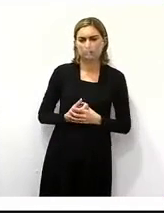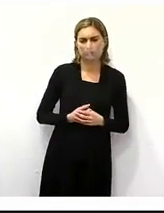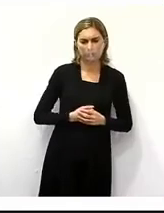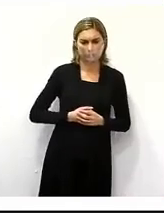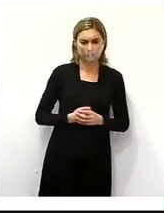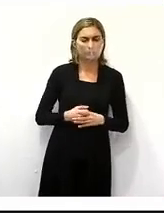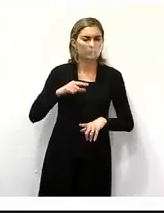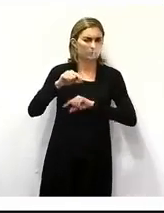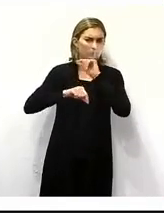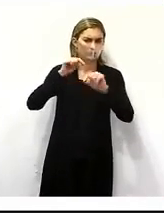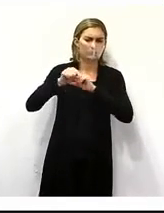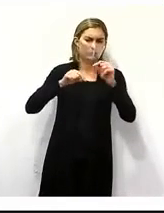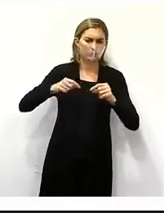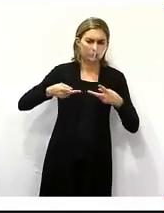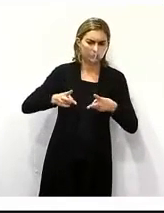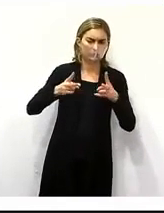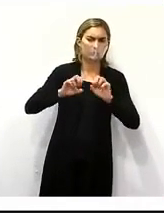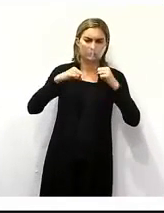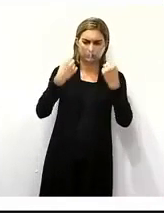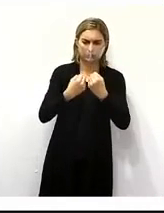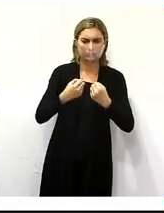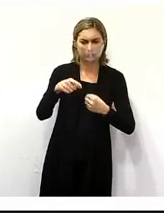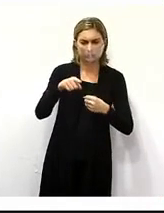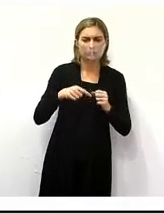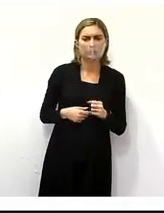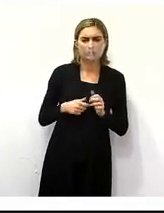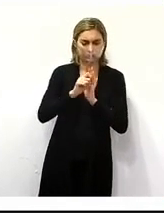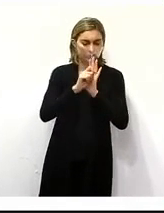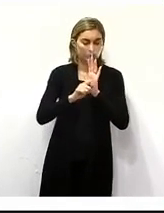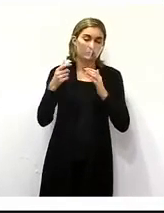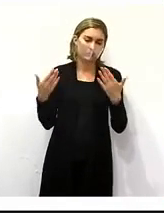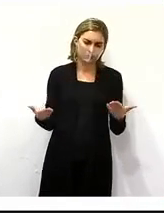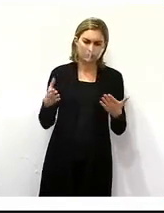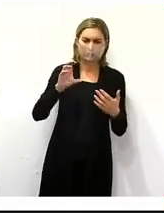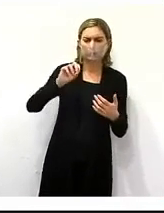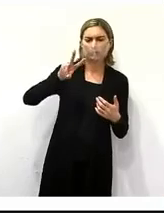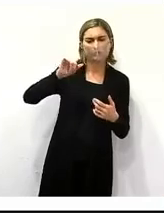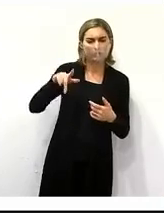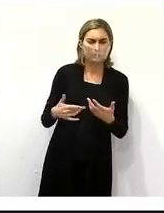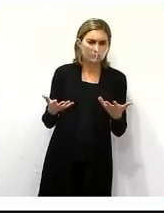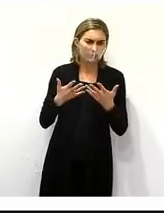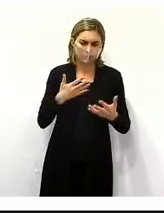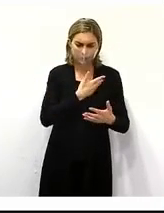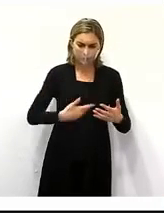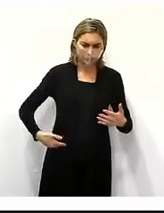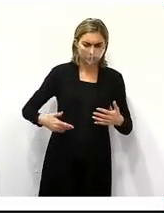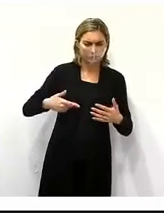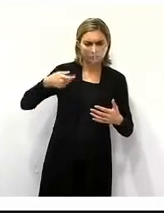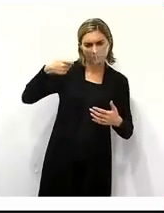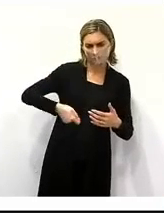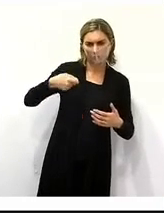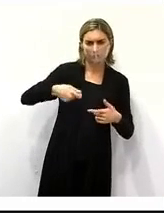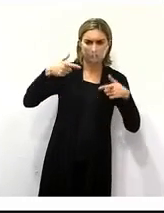que é que mantém a ordem social, segundo esse autor? A conveniência entre o poder tirânico